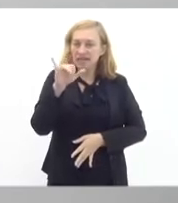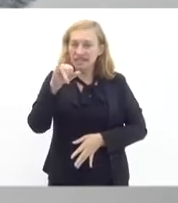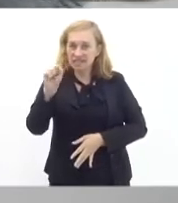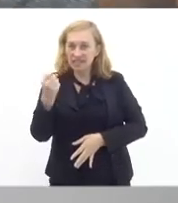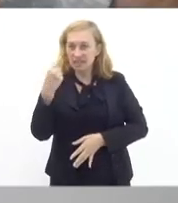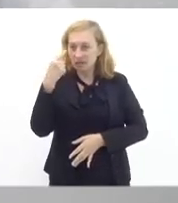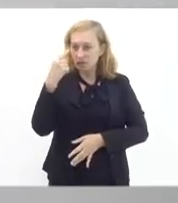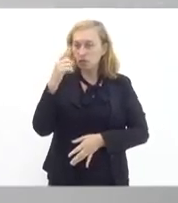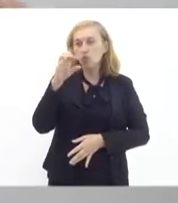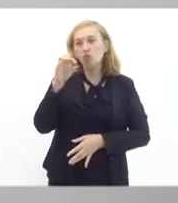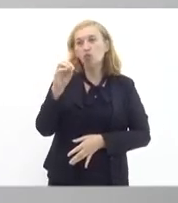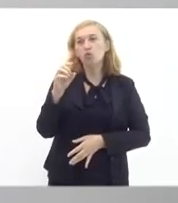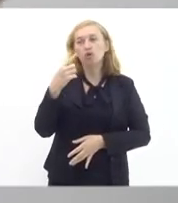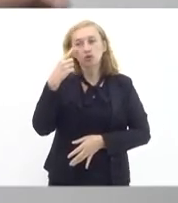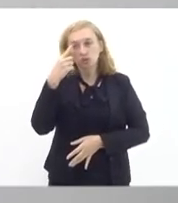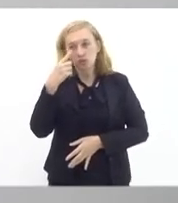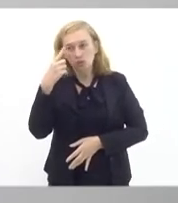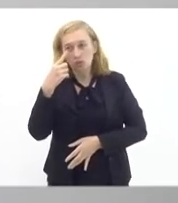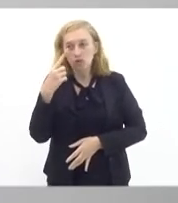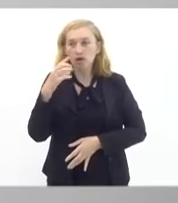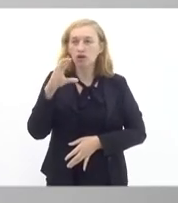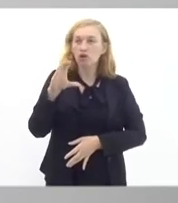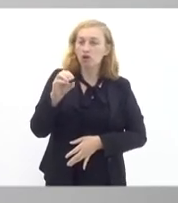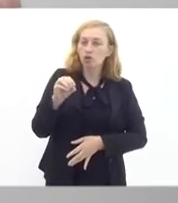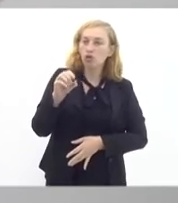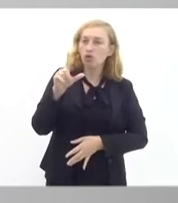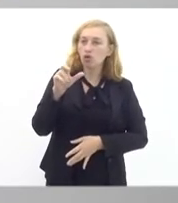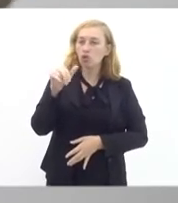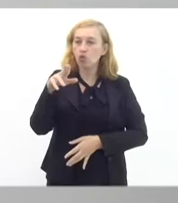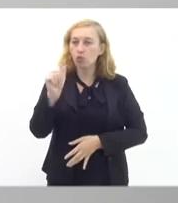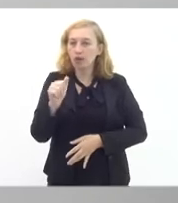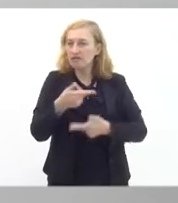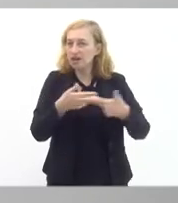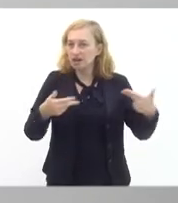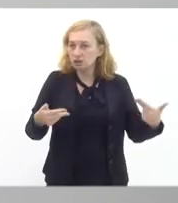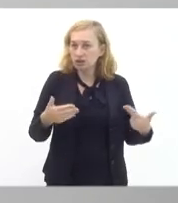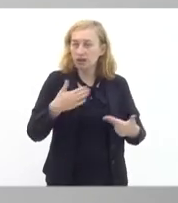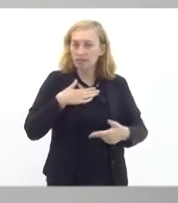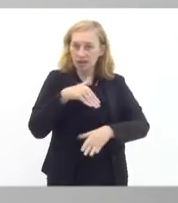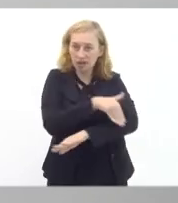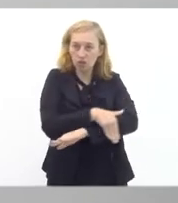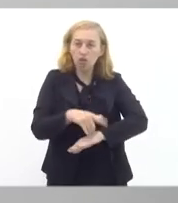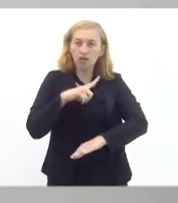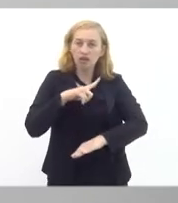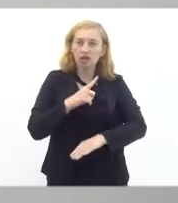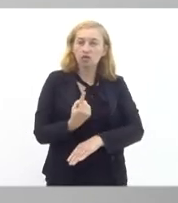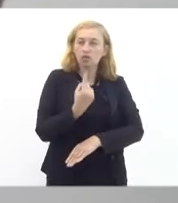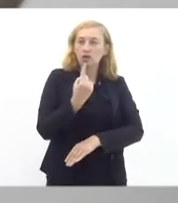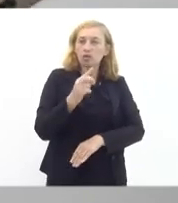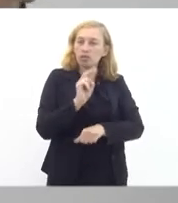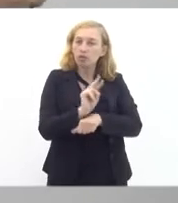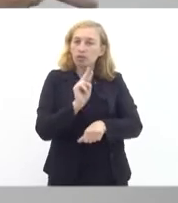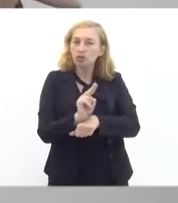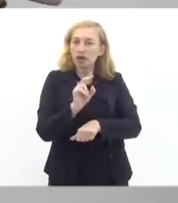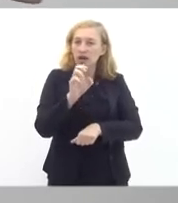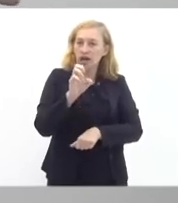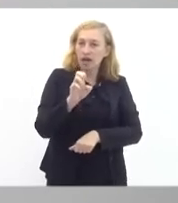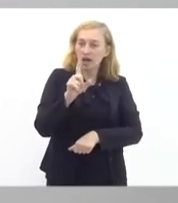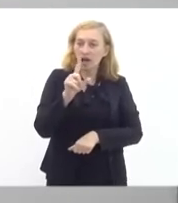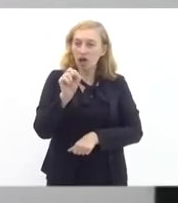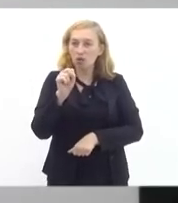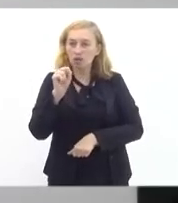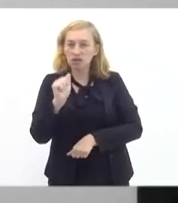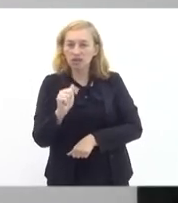que fazer exame na coluna, tem que fazer uma série de coisas. E na minha rua tem uma protetora, a Elza. Ela tem 60